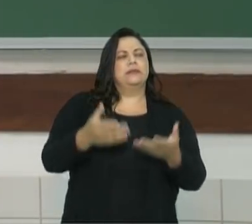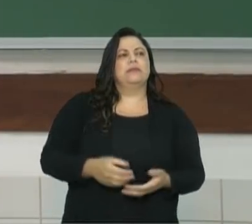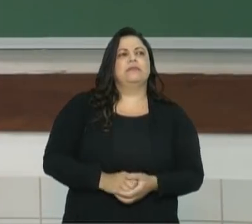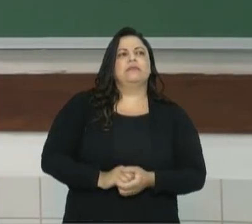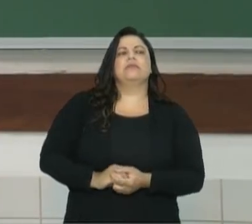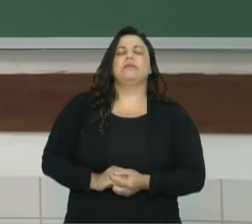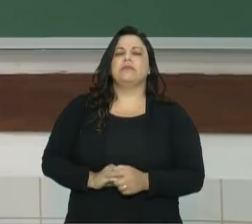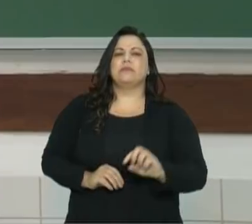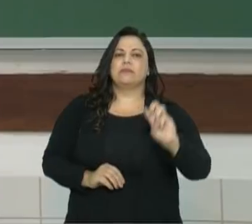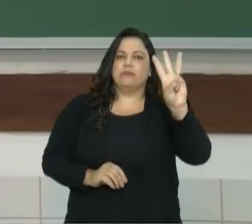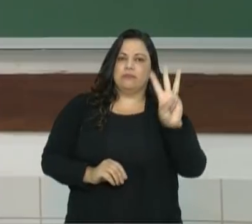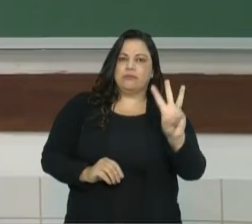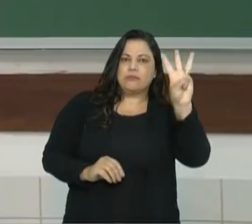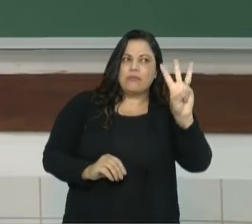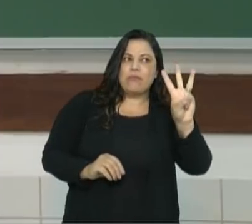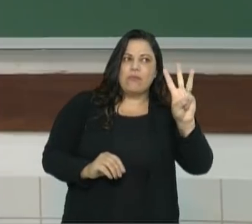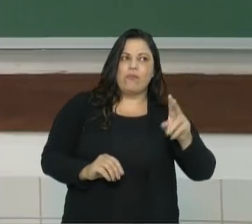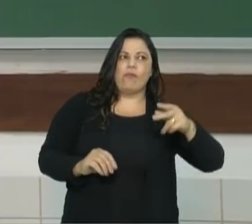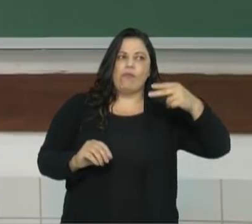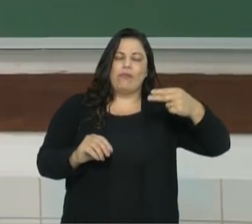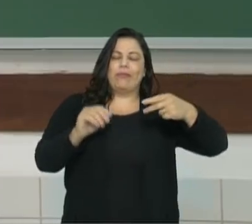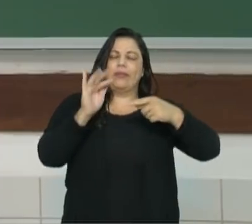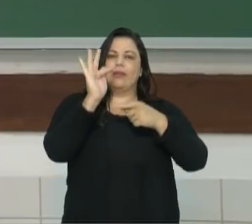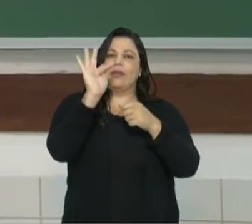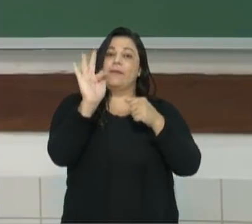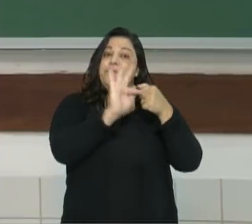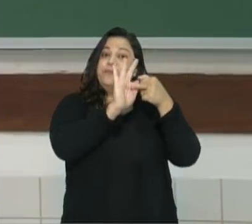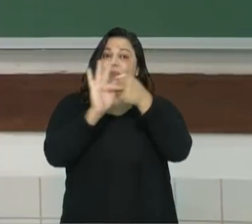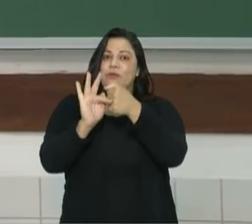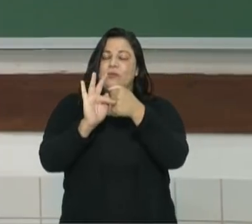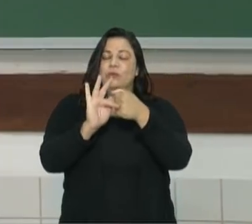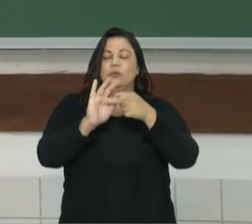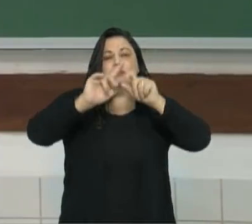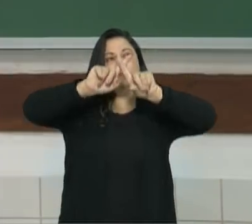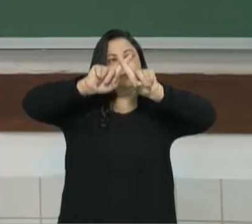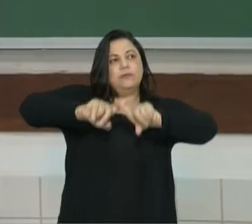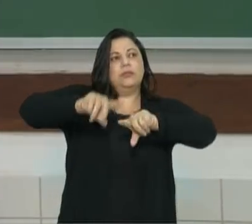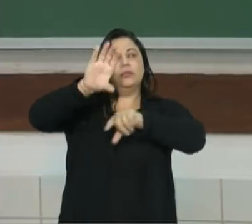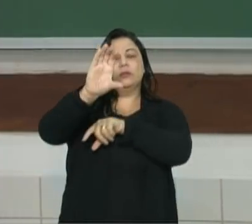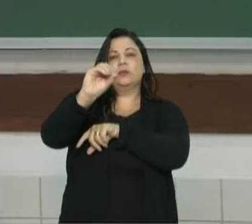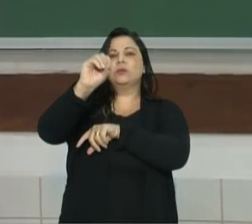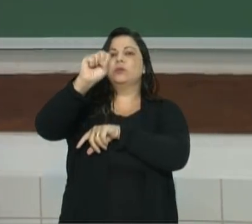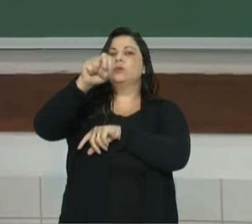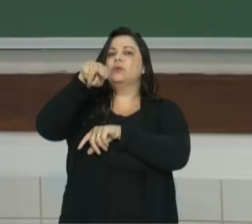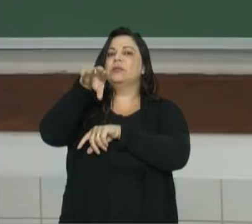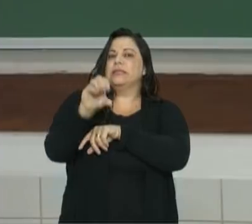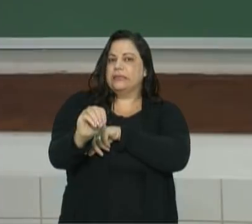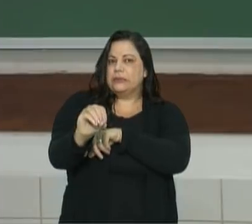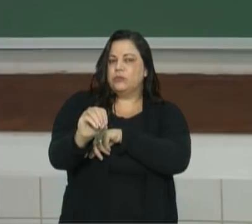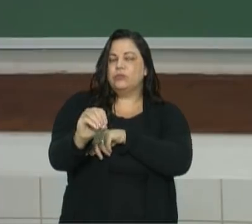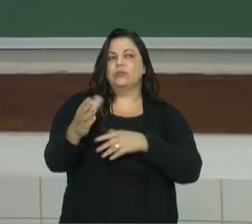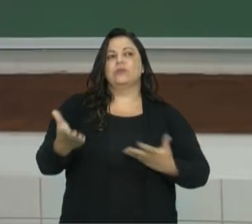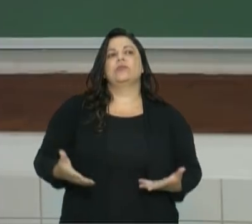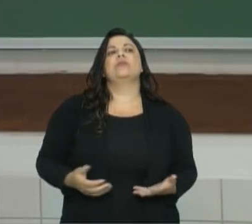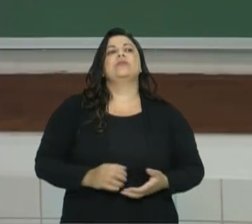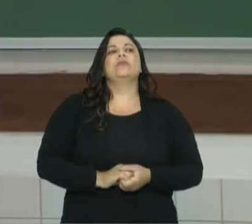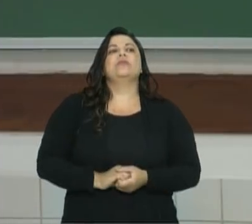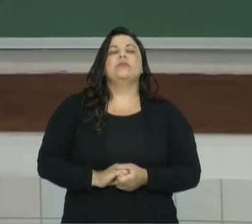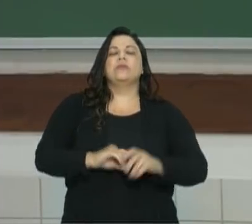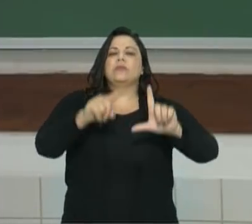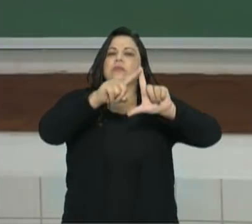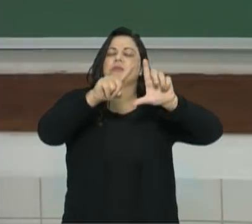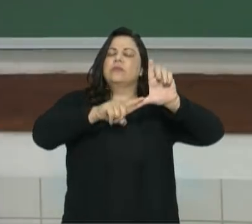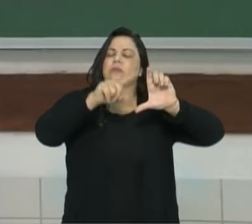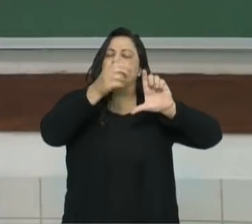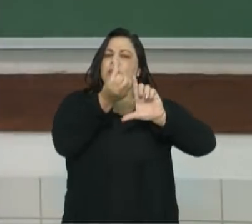igual força vezes o cosseno. Nesse caso, percebo que a gente forneceu que é um ângulo de 60